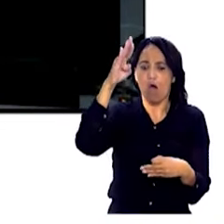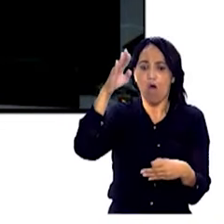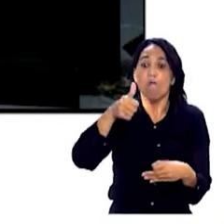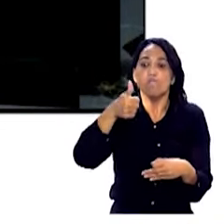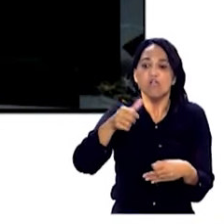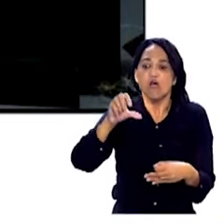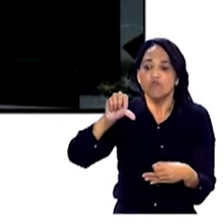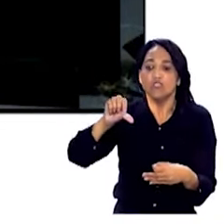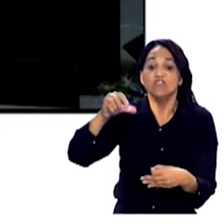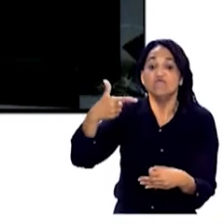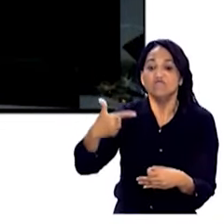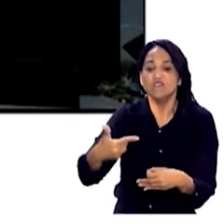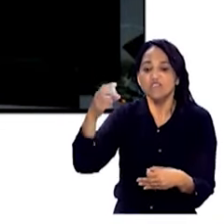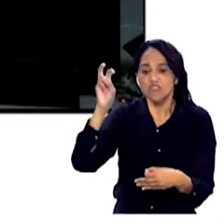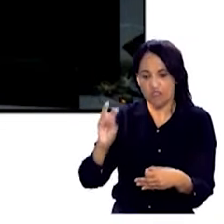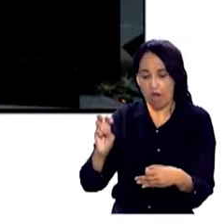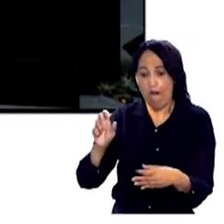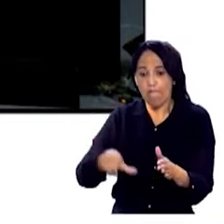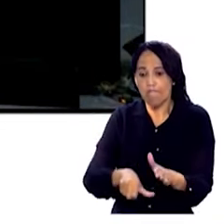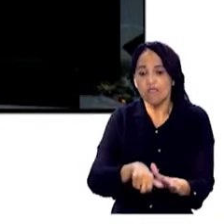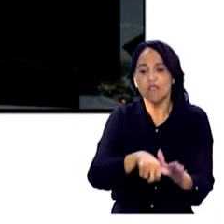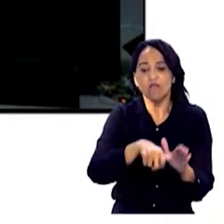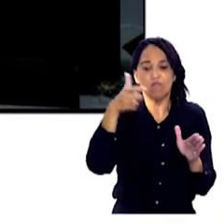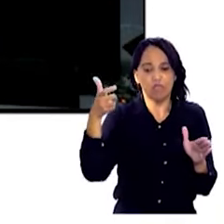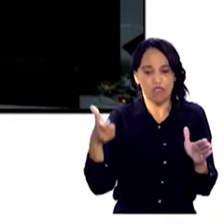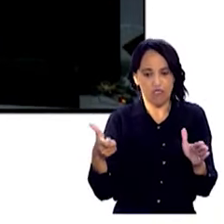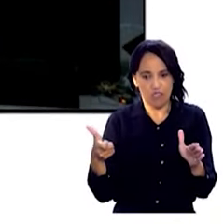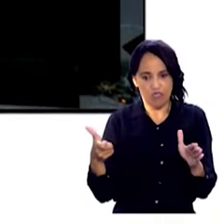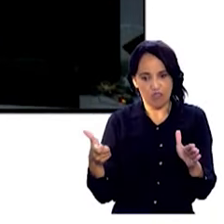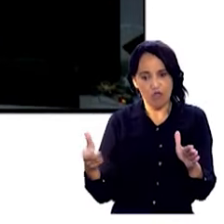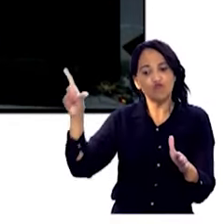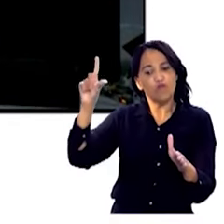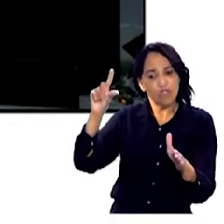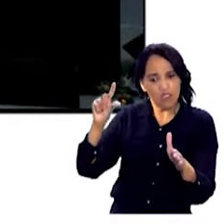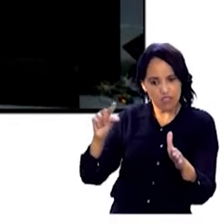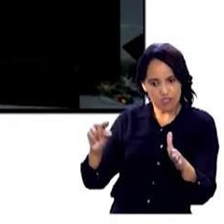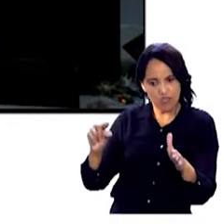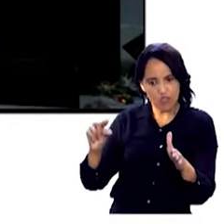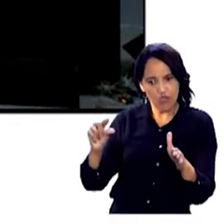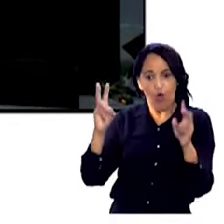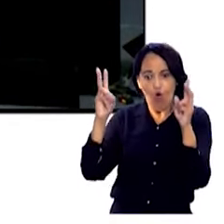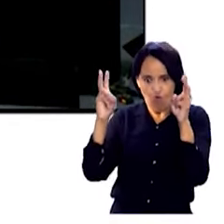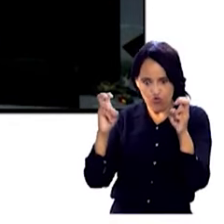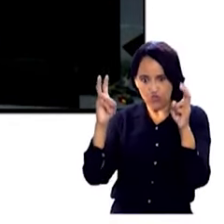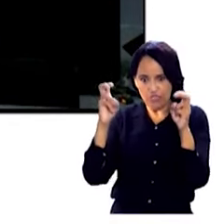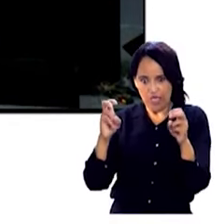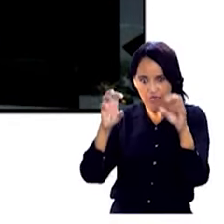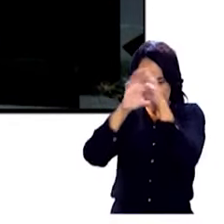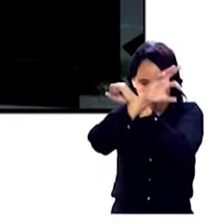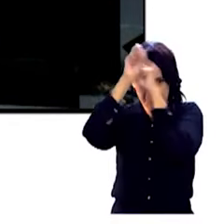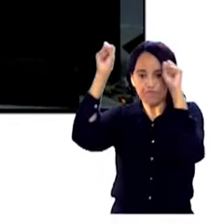veja eu primeiro diminuo o estoque da corte 1925 e